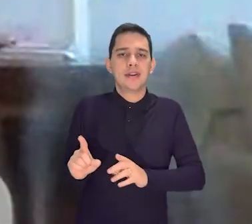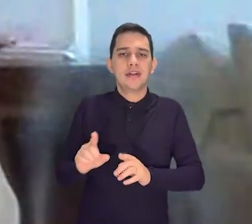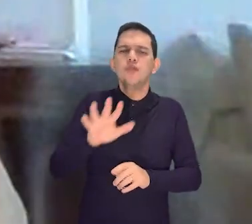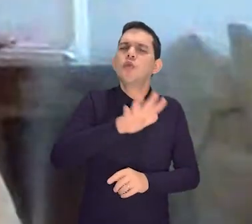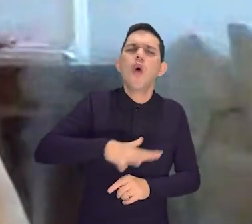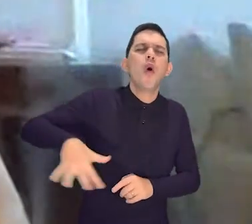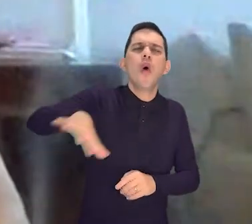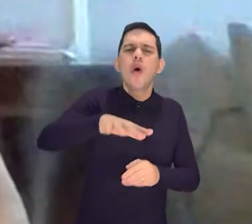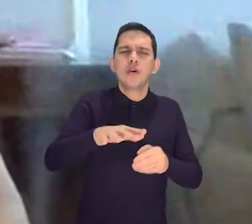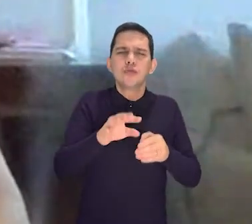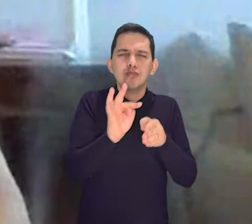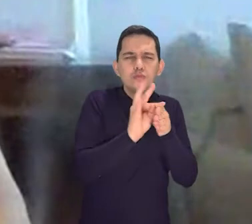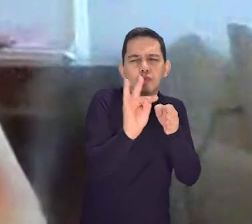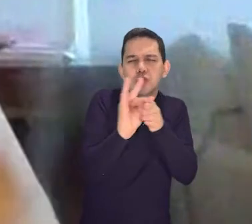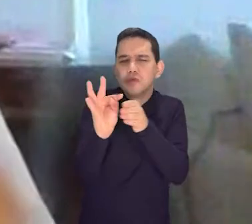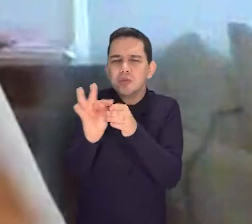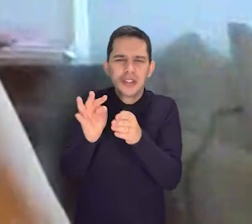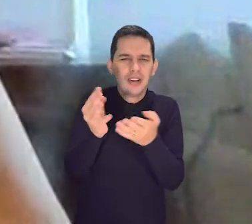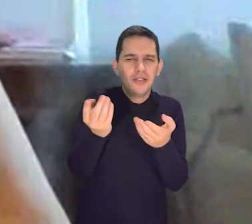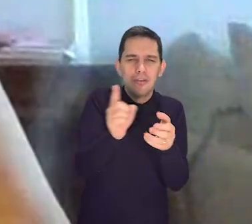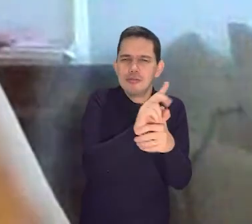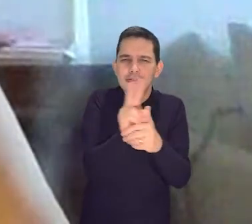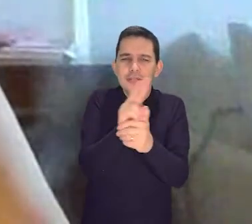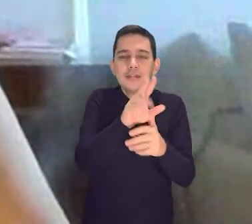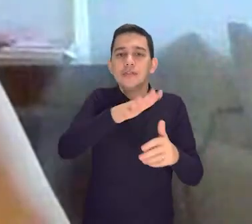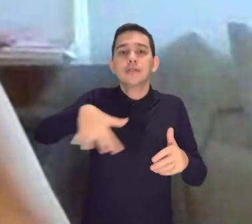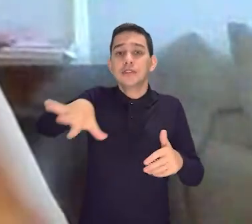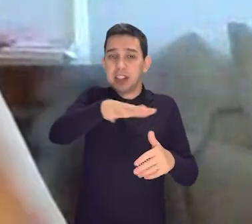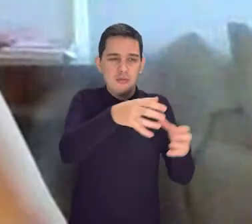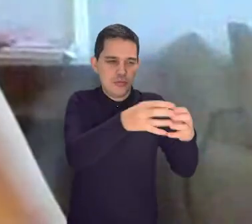conselhos tutelares. Essa demanda